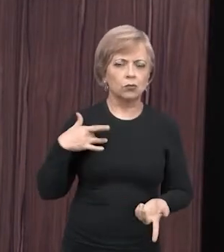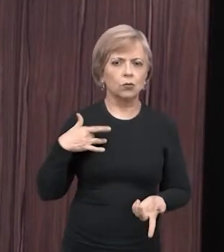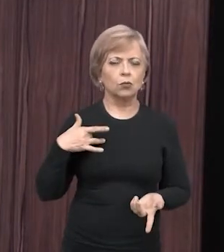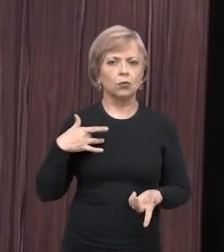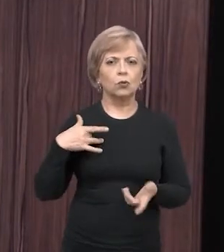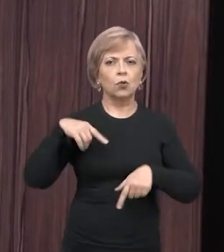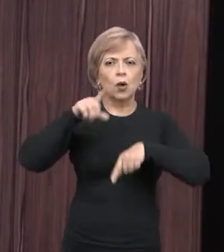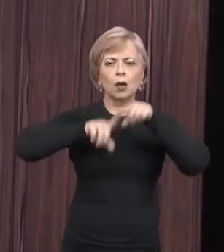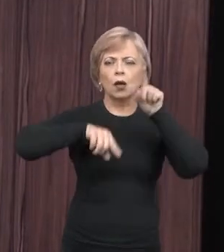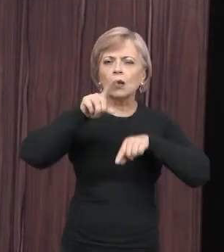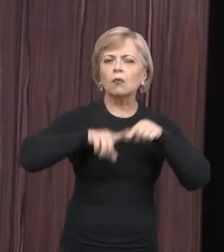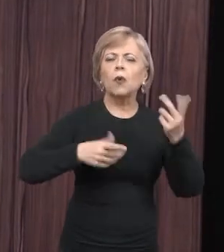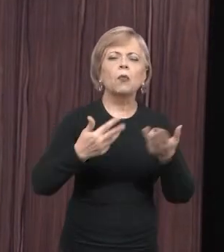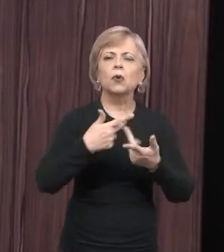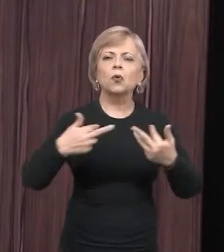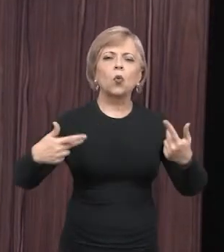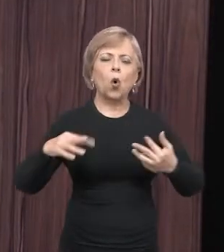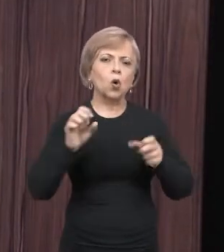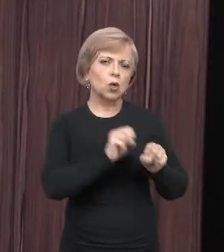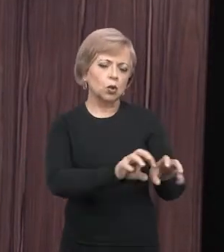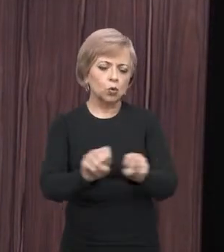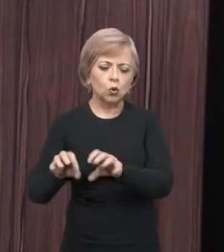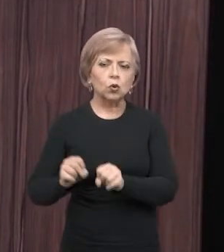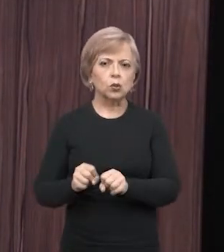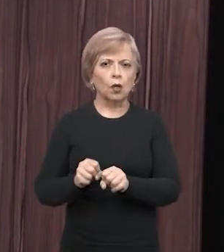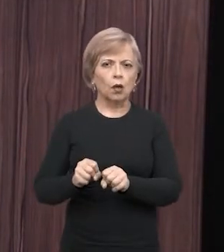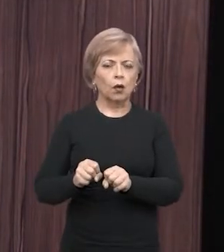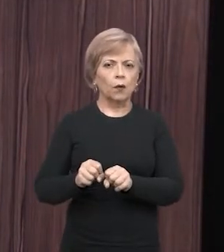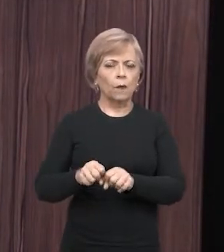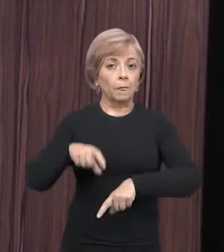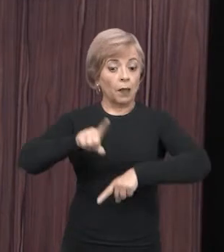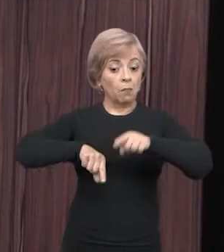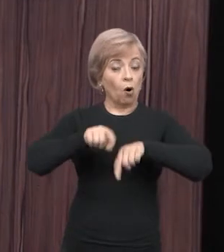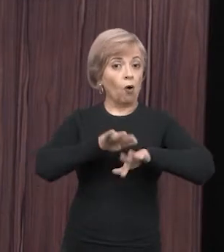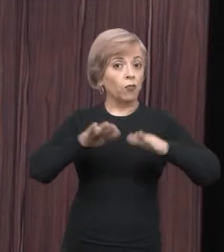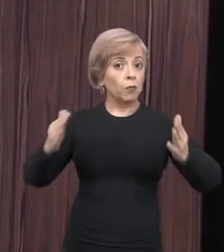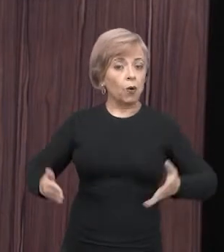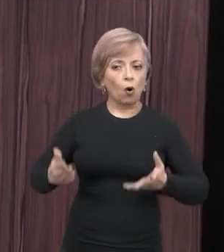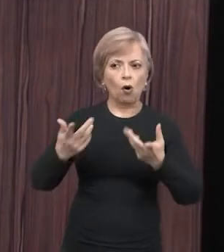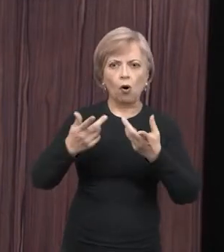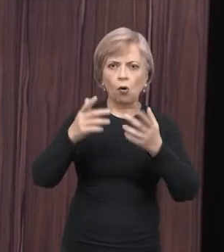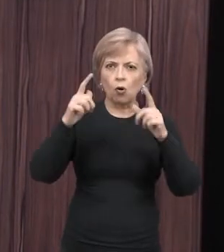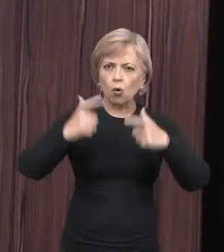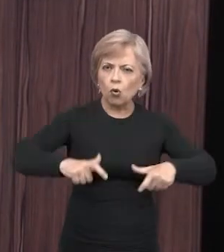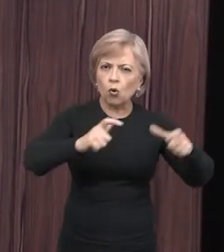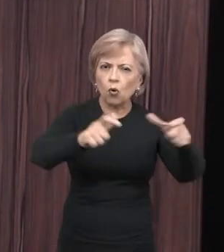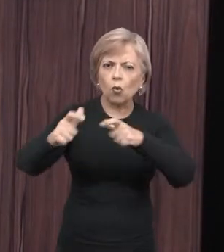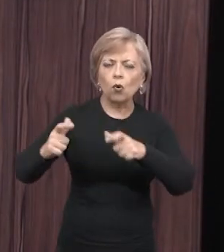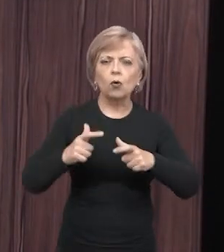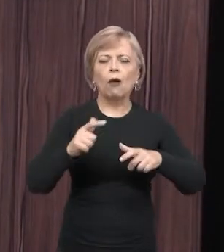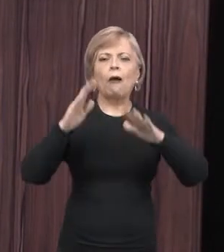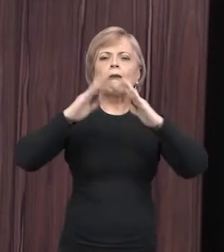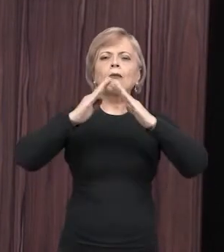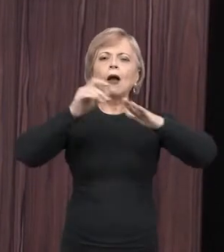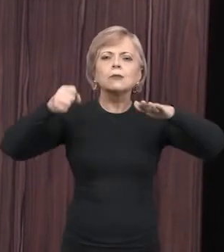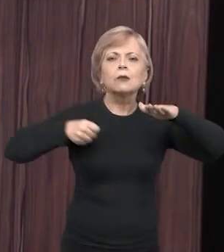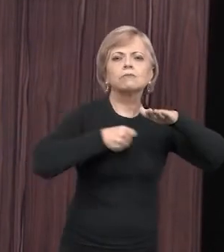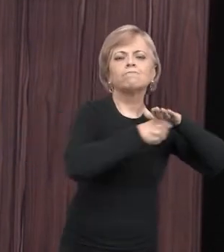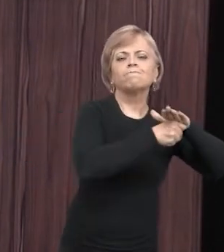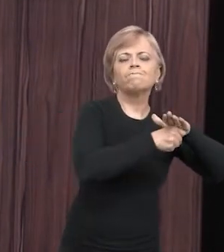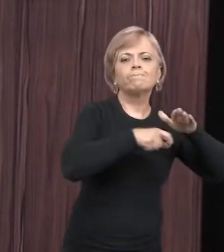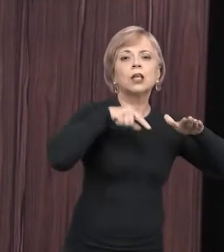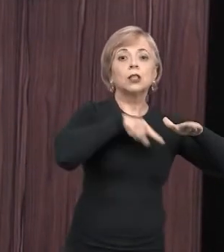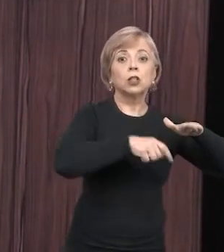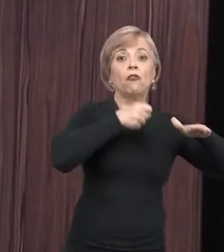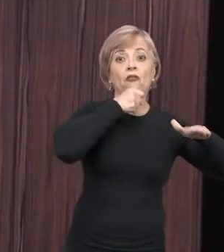educação, digamos assim, mobiliário para acolhimento de pessoas idosas, infantes e por aí vai. Tudo